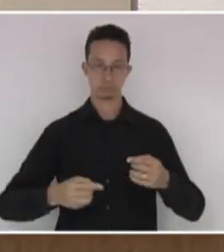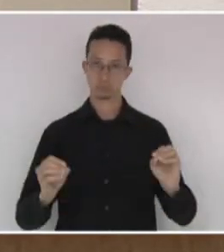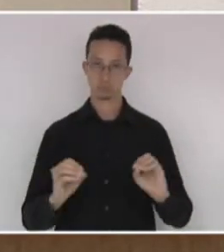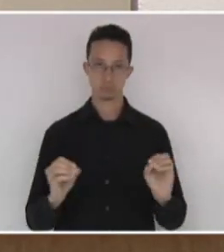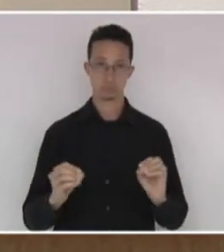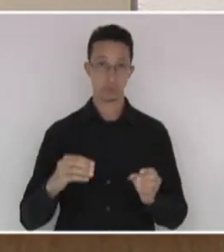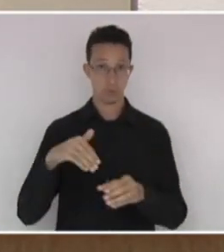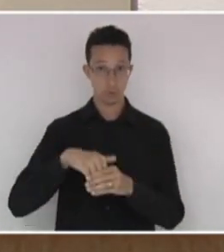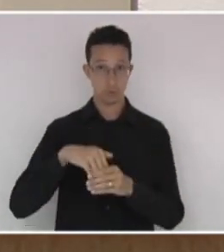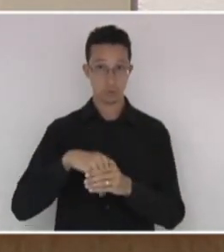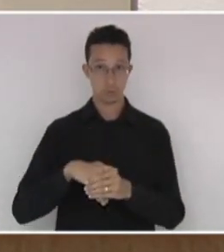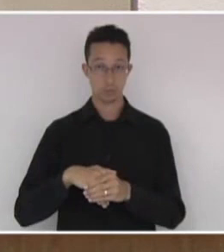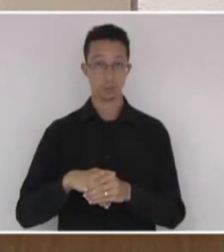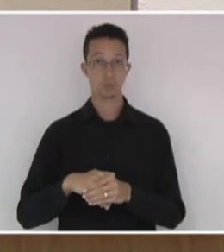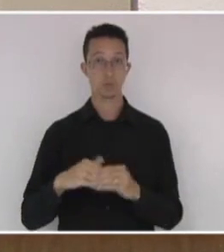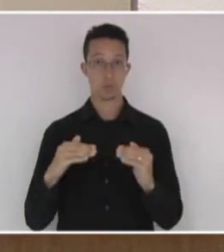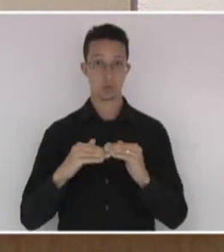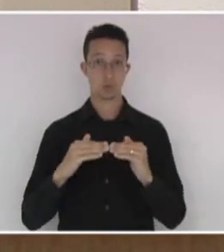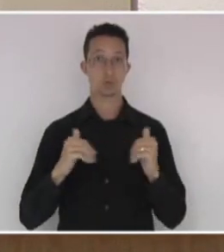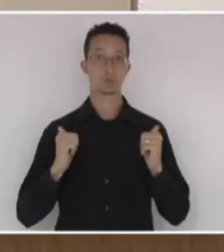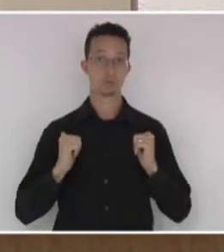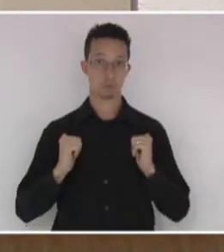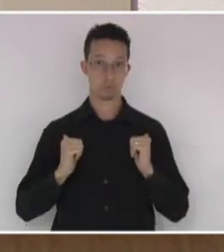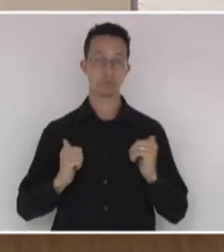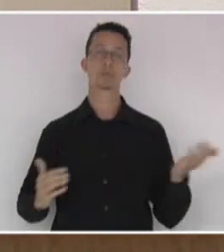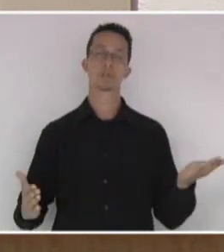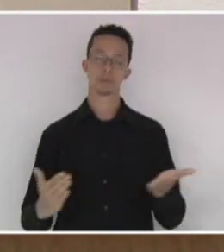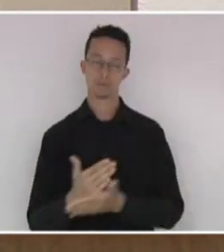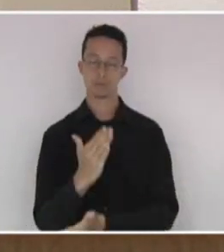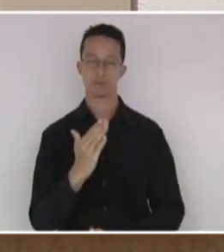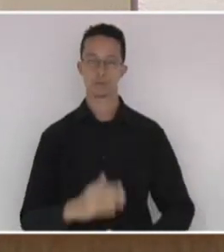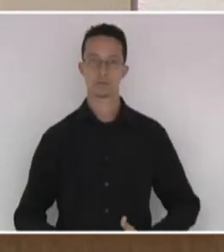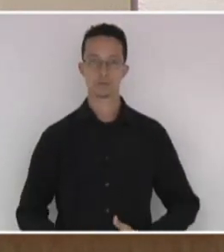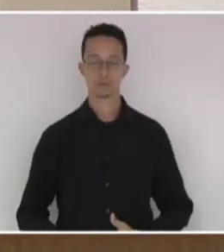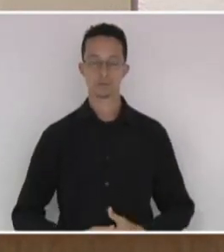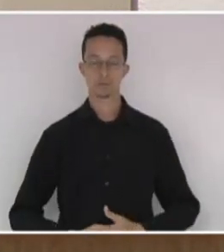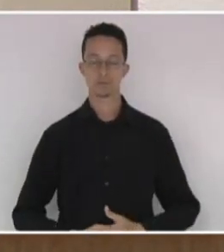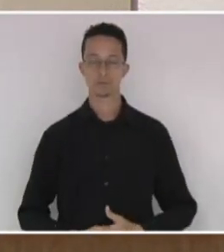em votação. Quem tiver de acordo, permanece como está. Aprovada.